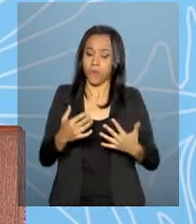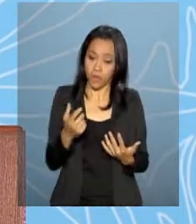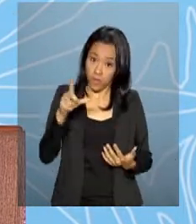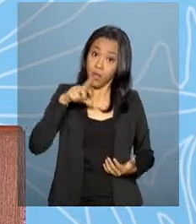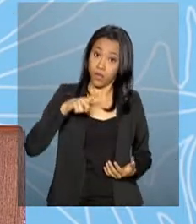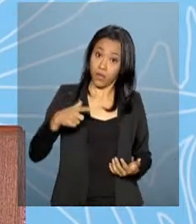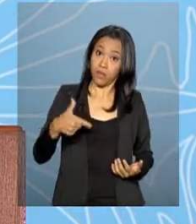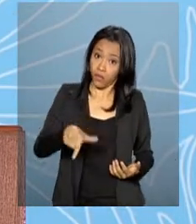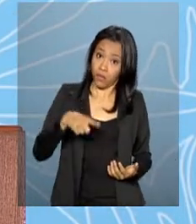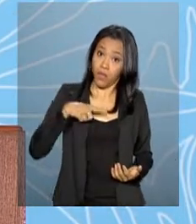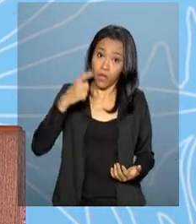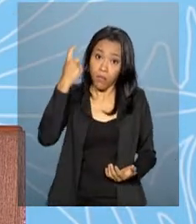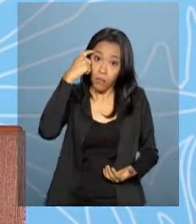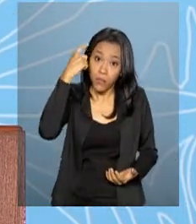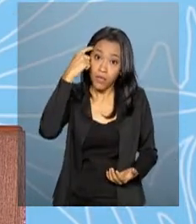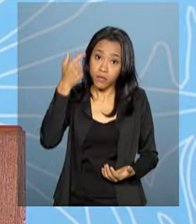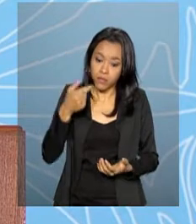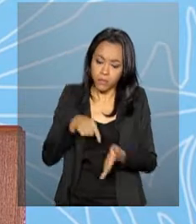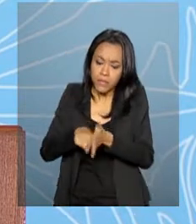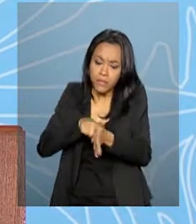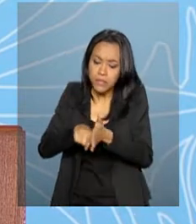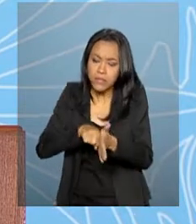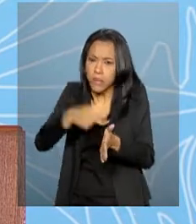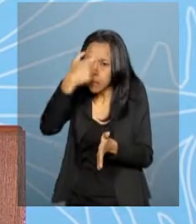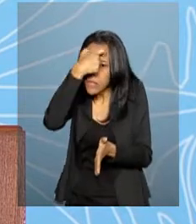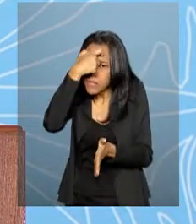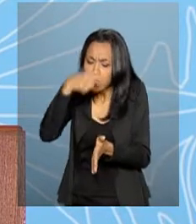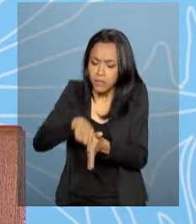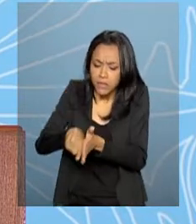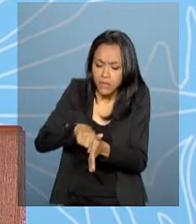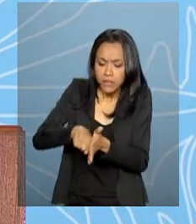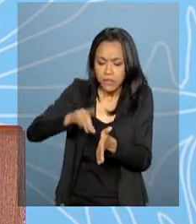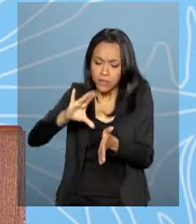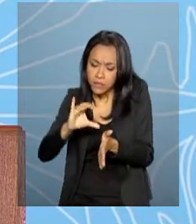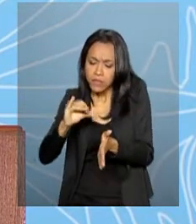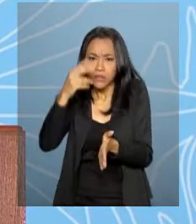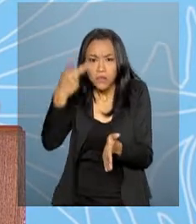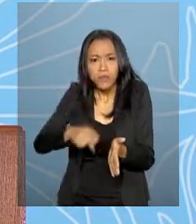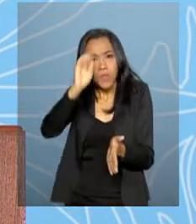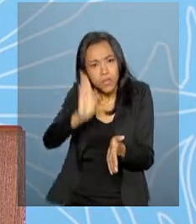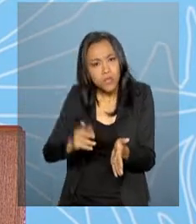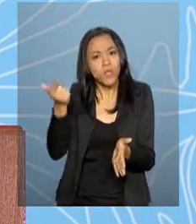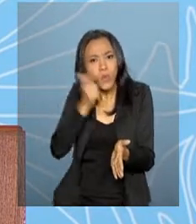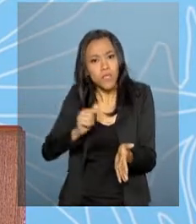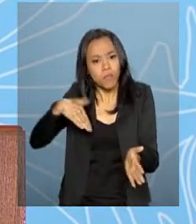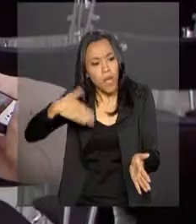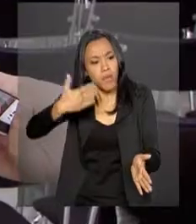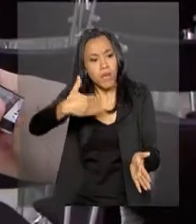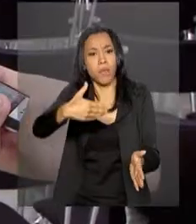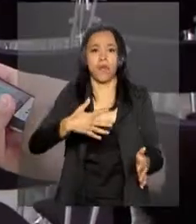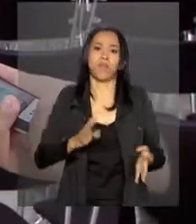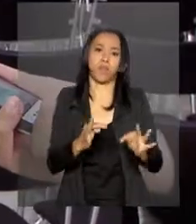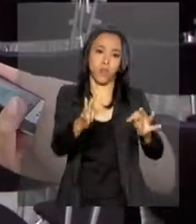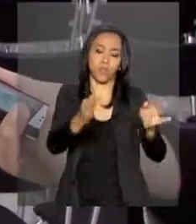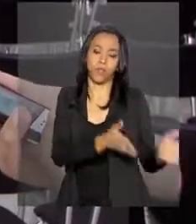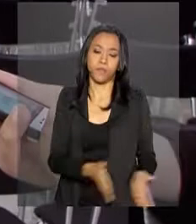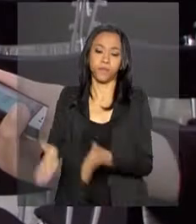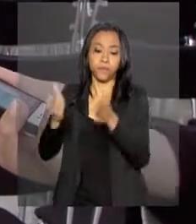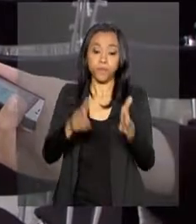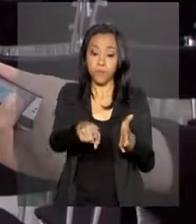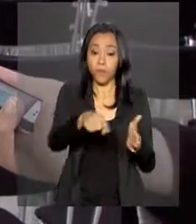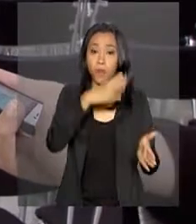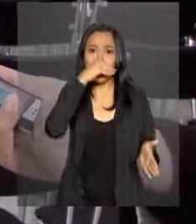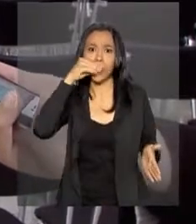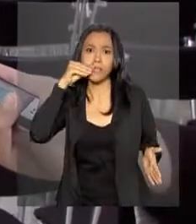presente o pensamento científico brasileiro. É o pensamento científico brasileiro que faz avançar a tecnologia. Um adolescente